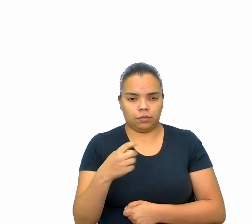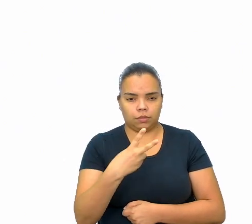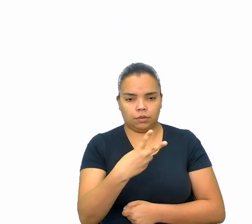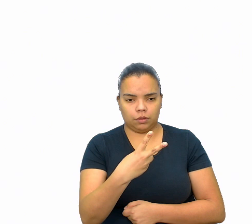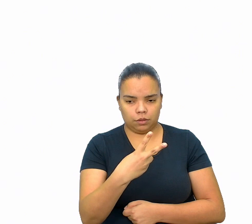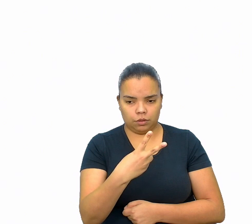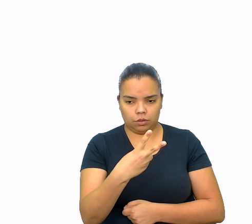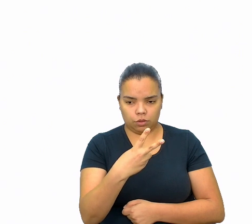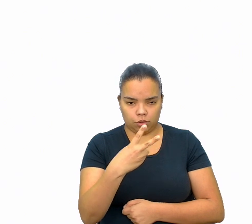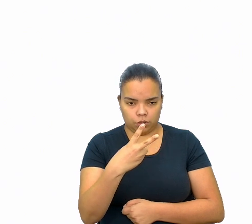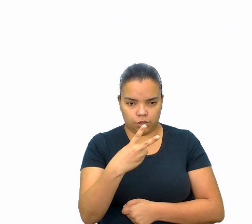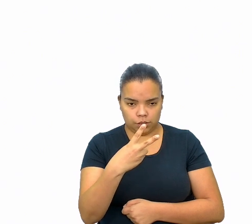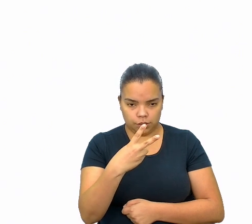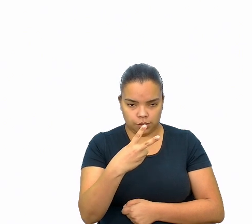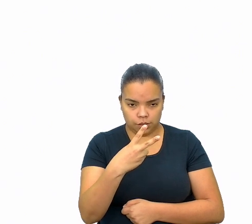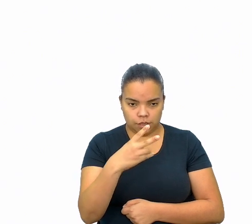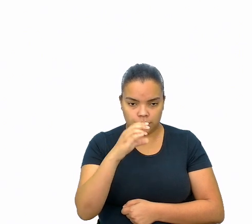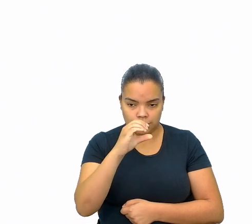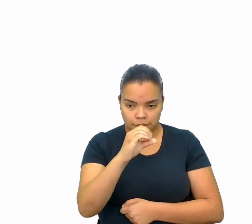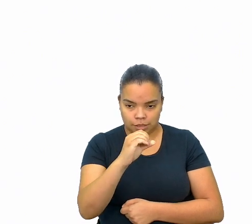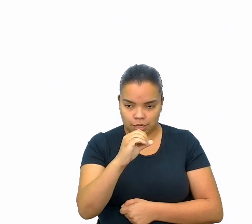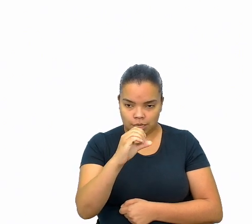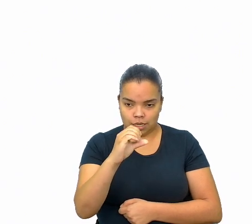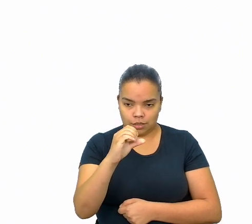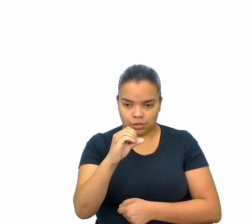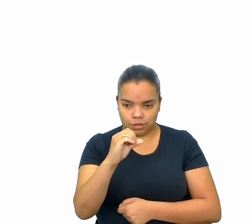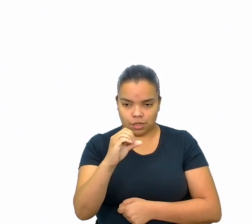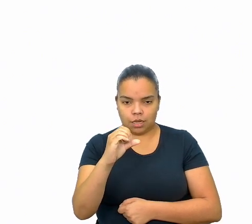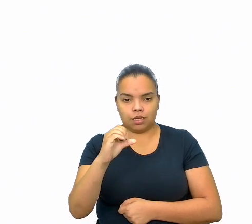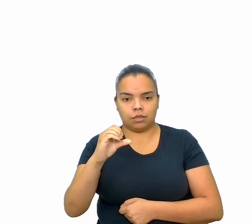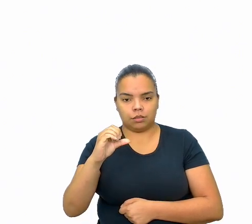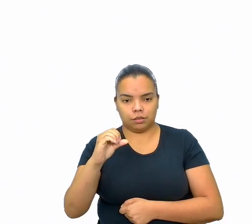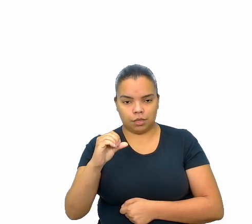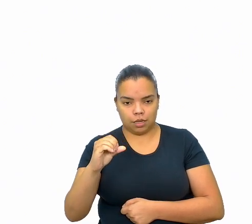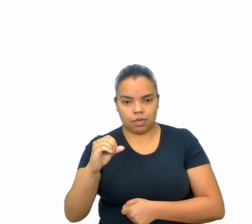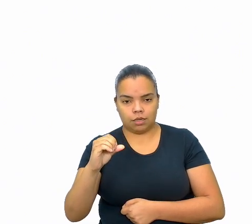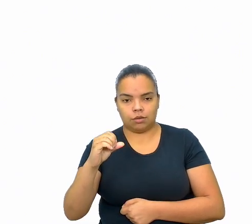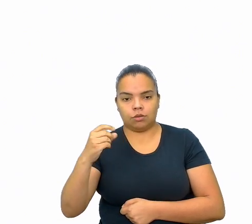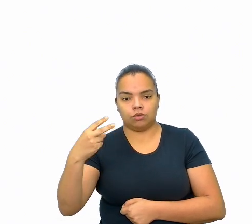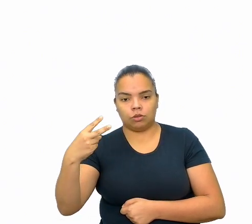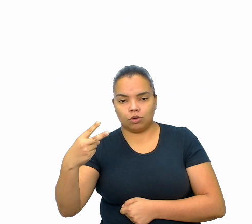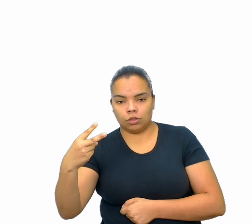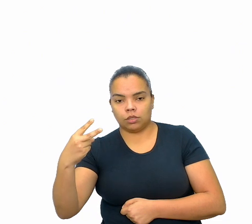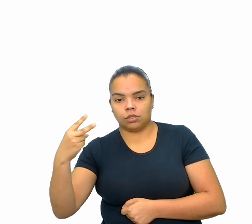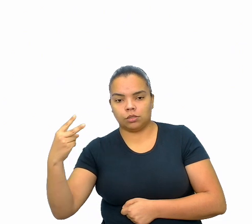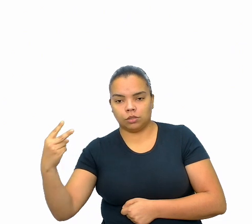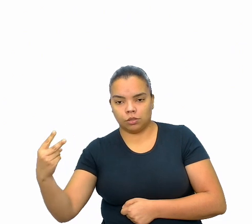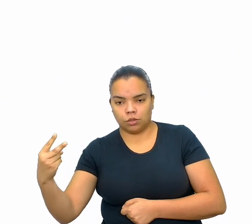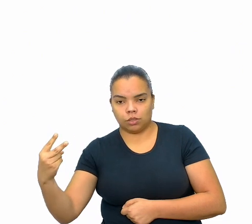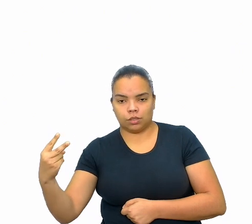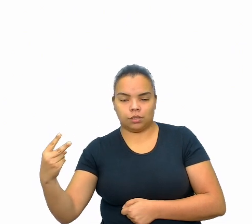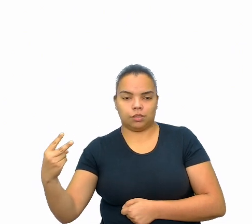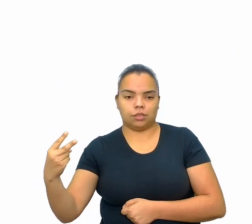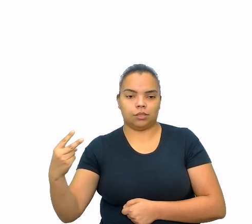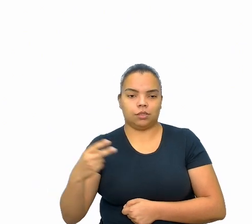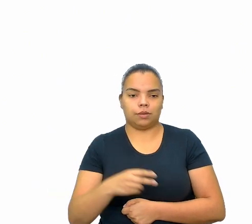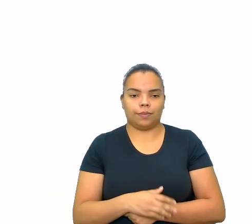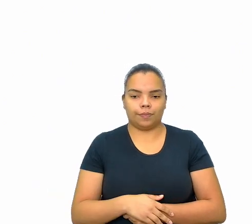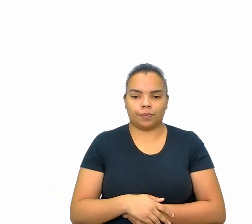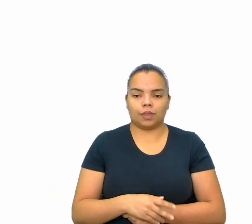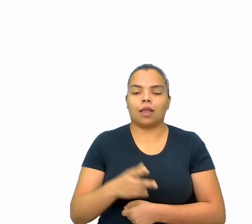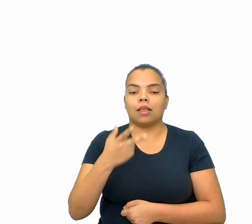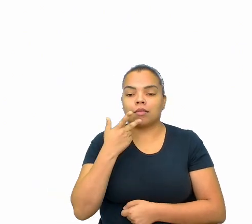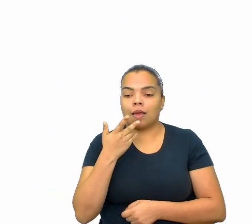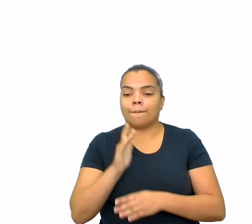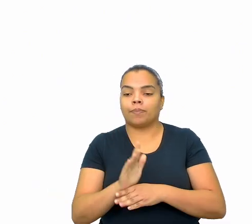dezena convencionalmente na unidade de milhar e usa o número 2000 se apoiando na